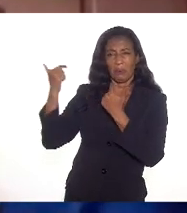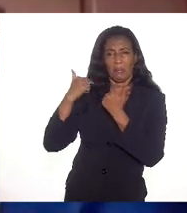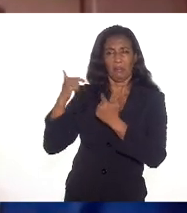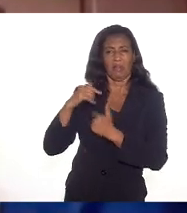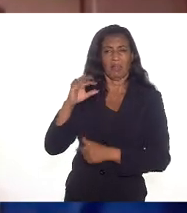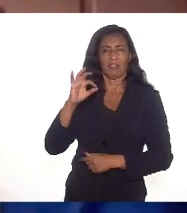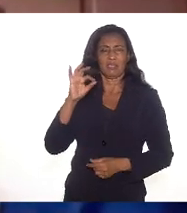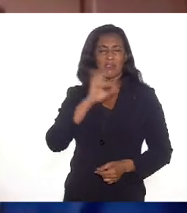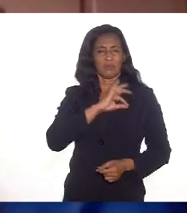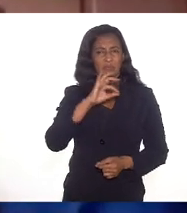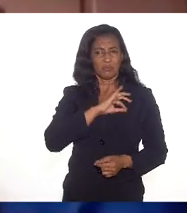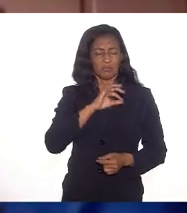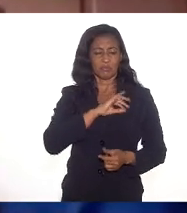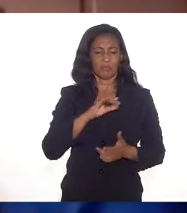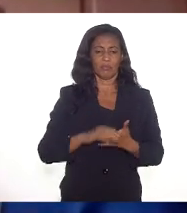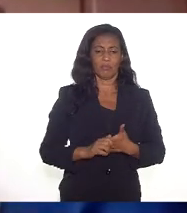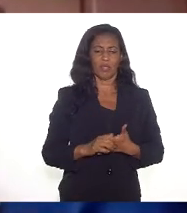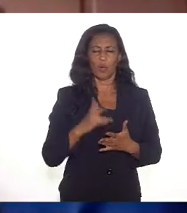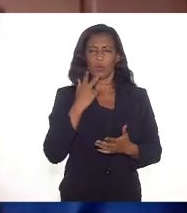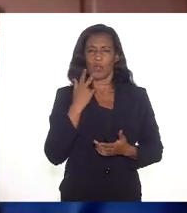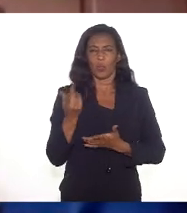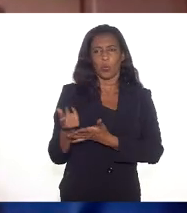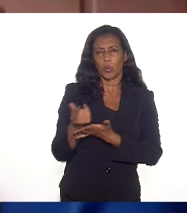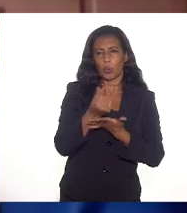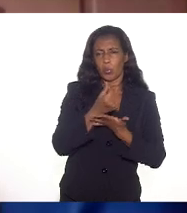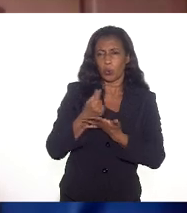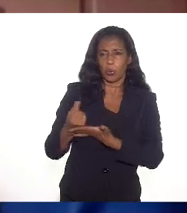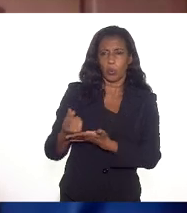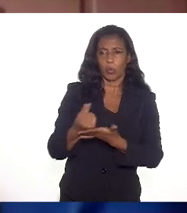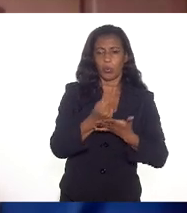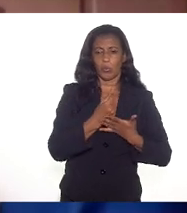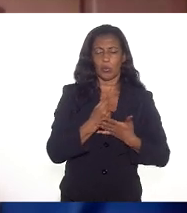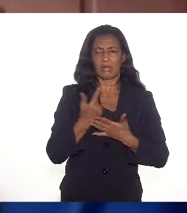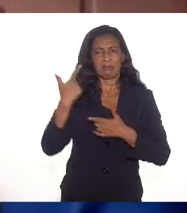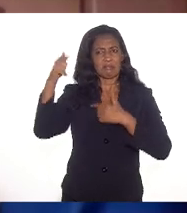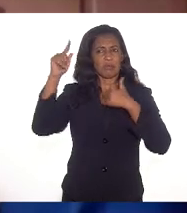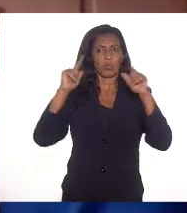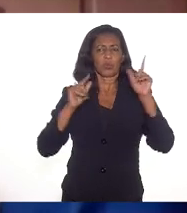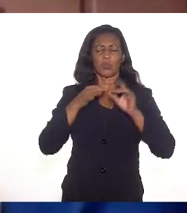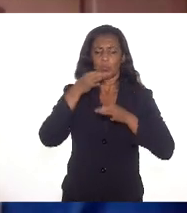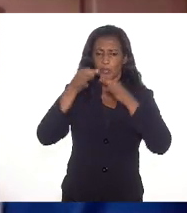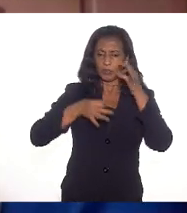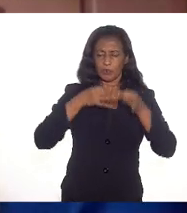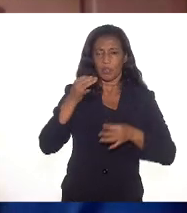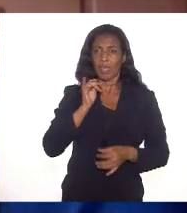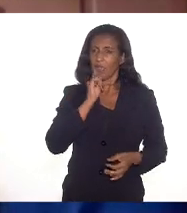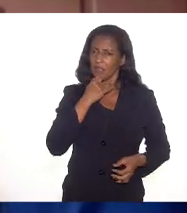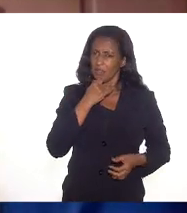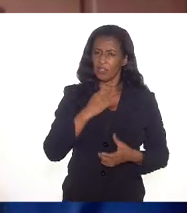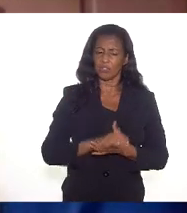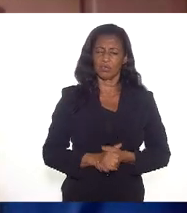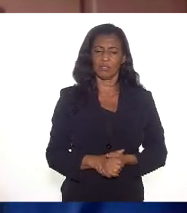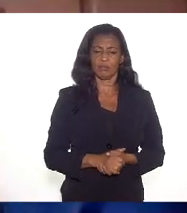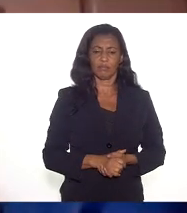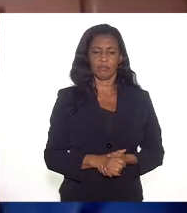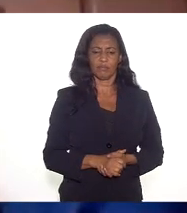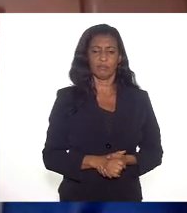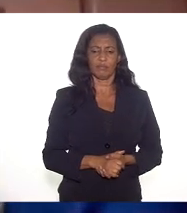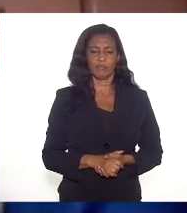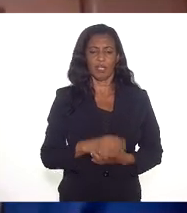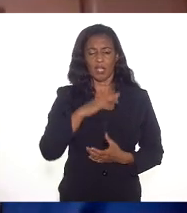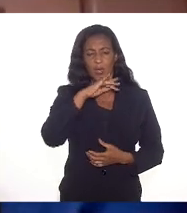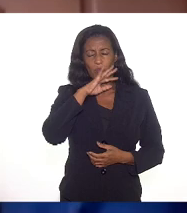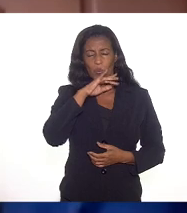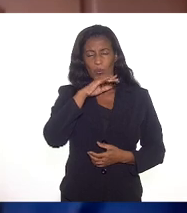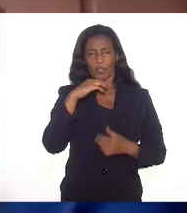polícias em relação à propina e a outras questões. É triste, é